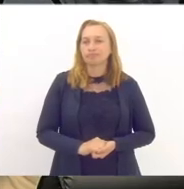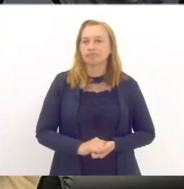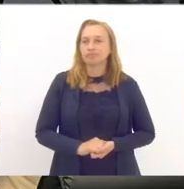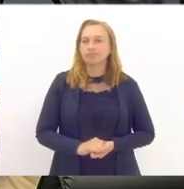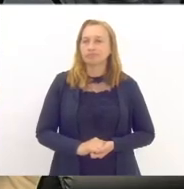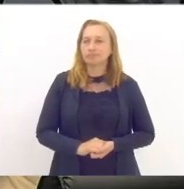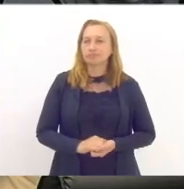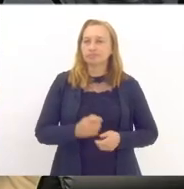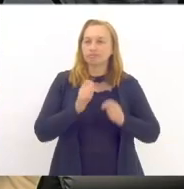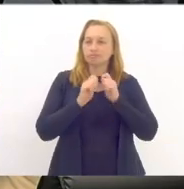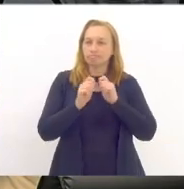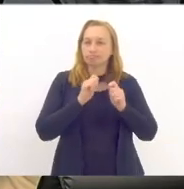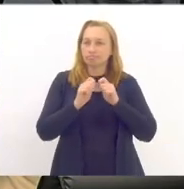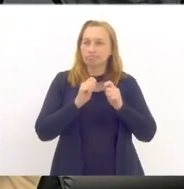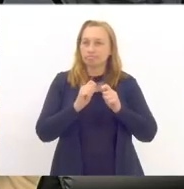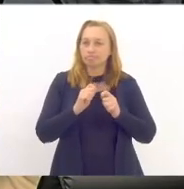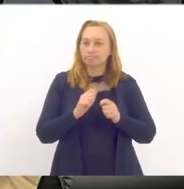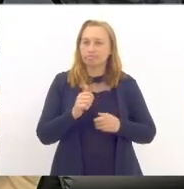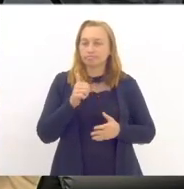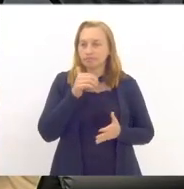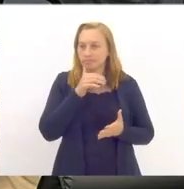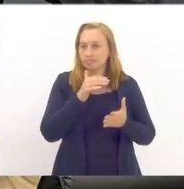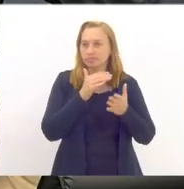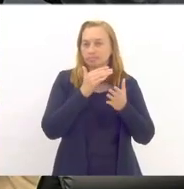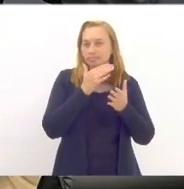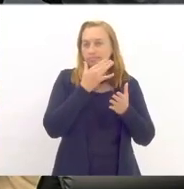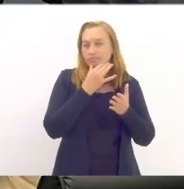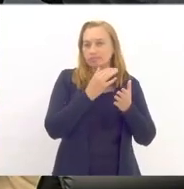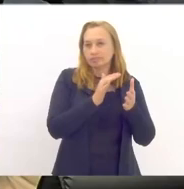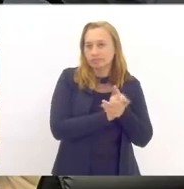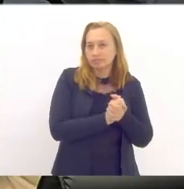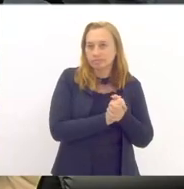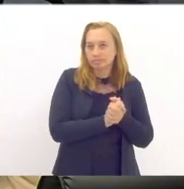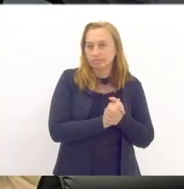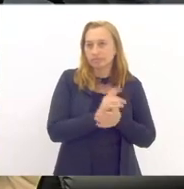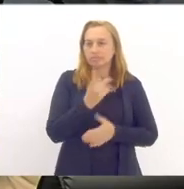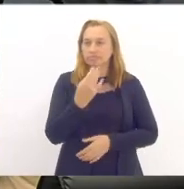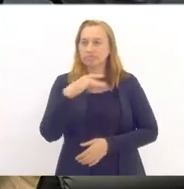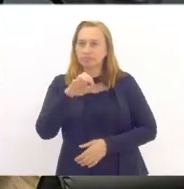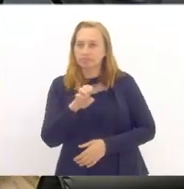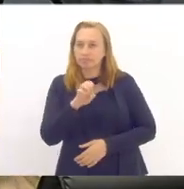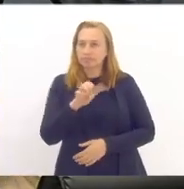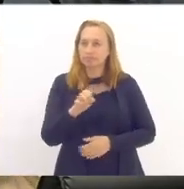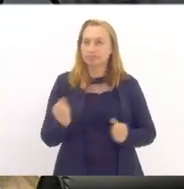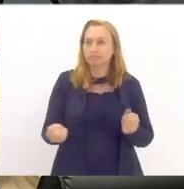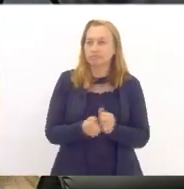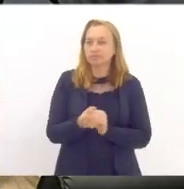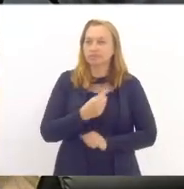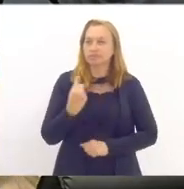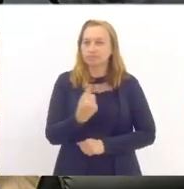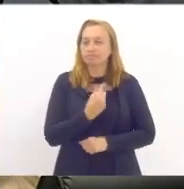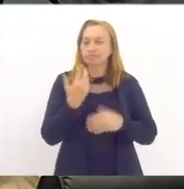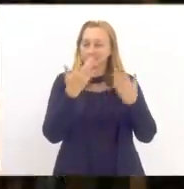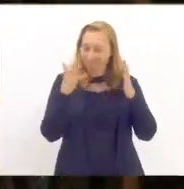E jornalista e marido do homenageado, Eric Rianelli, para estar conosco.